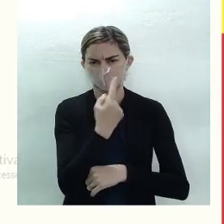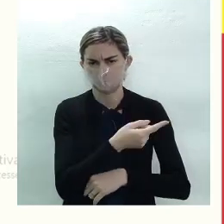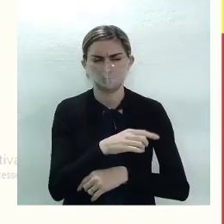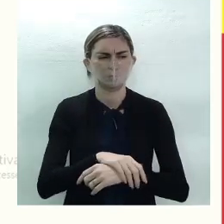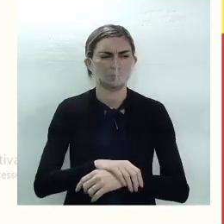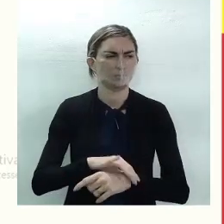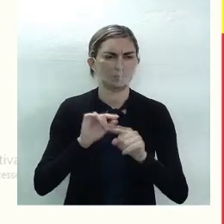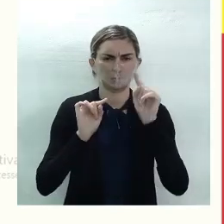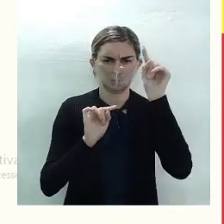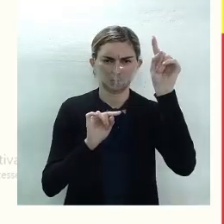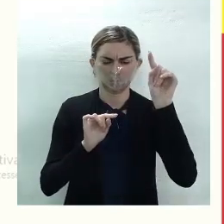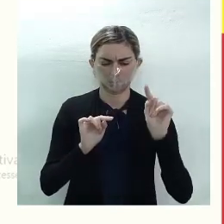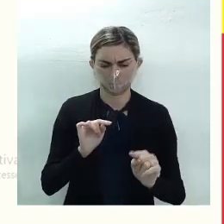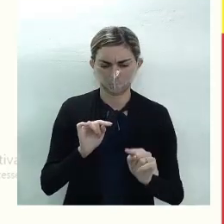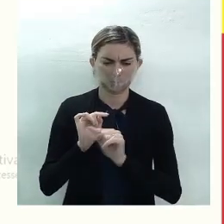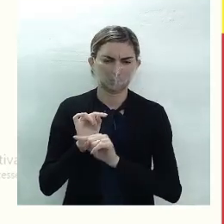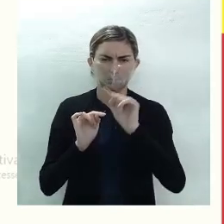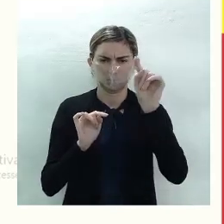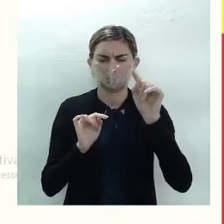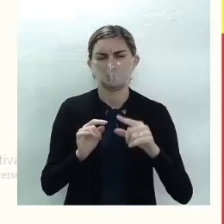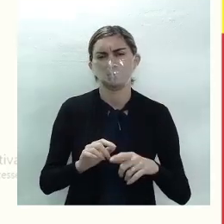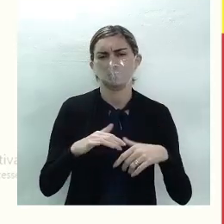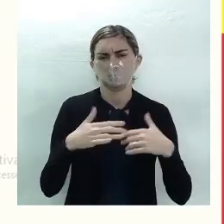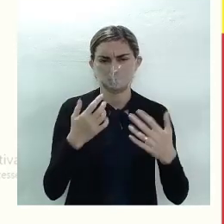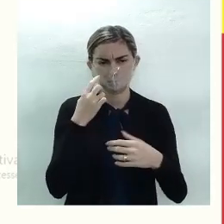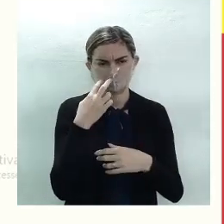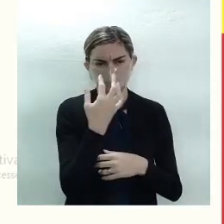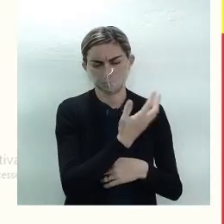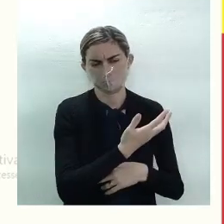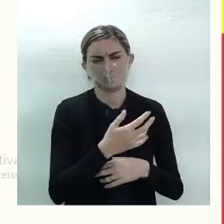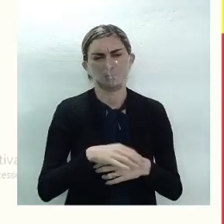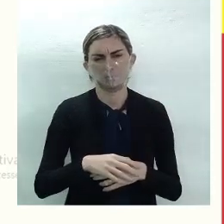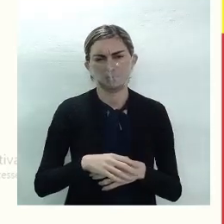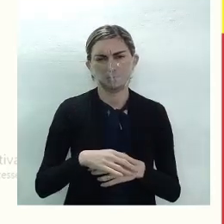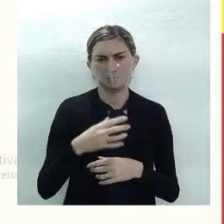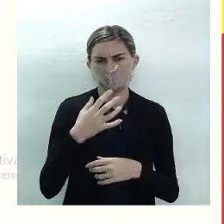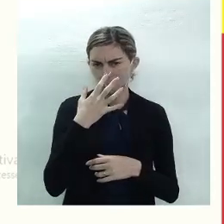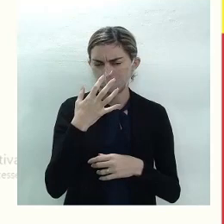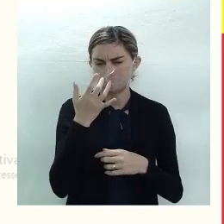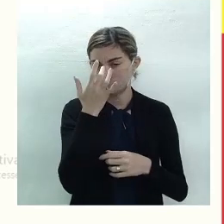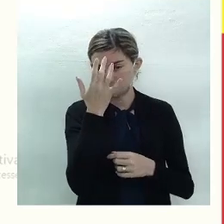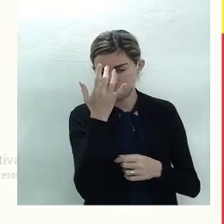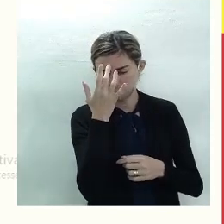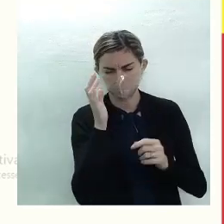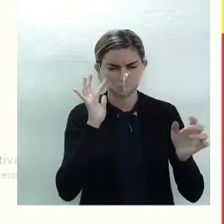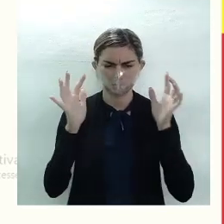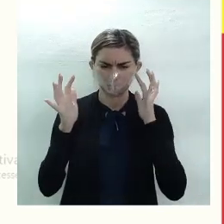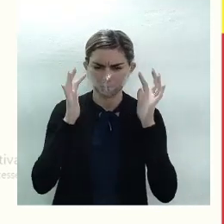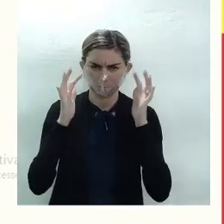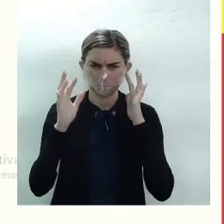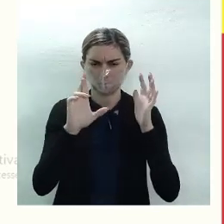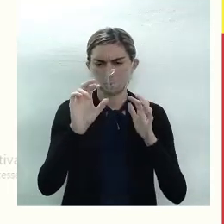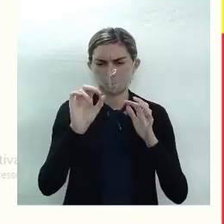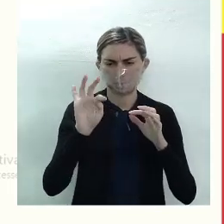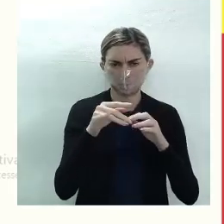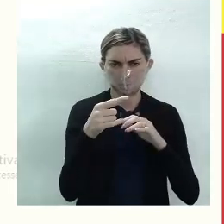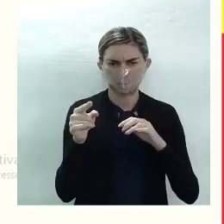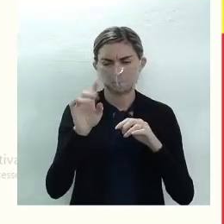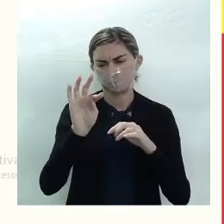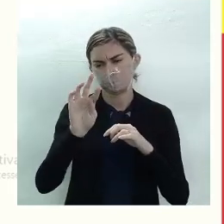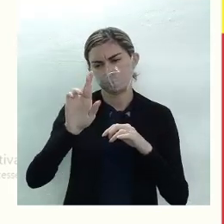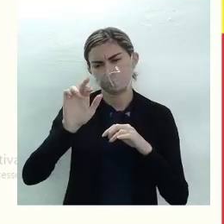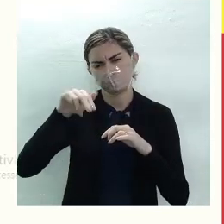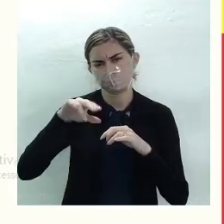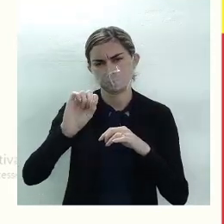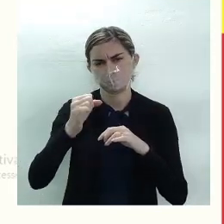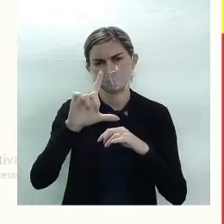esse ponto tem a mesma distância, mas observa aí, para a gente facilitar. Reflexão, rotação e translação.